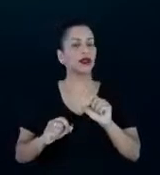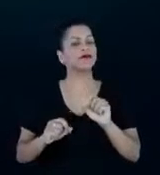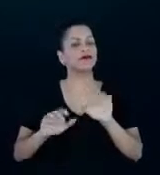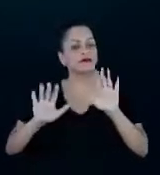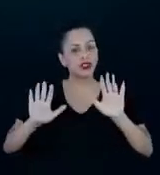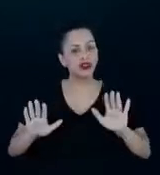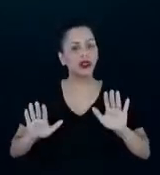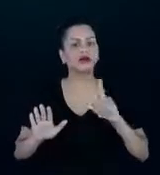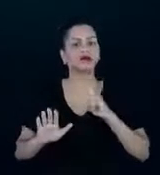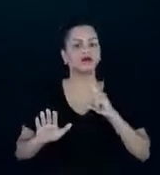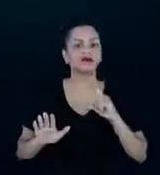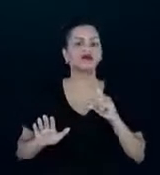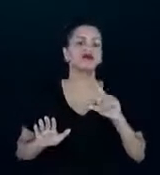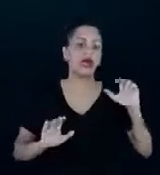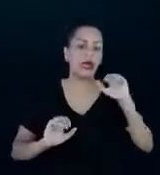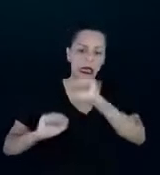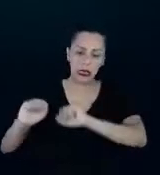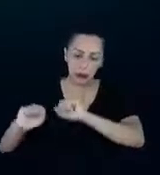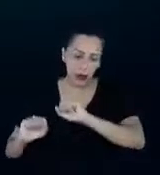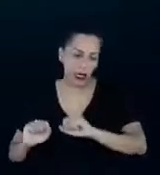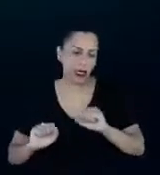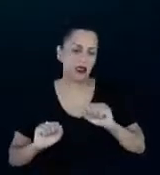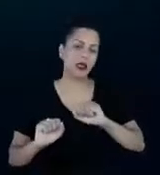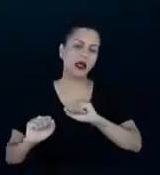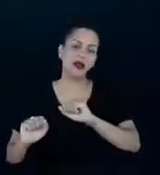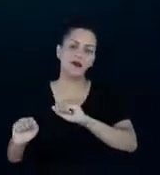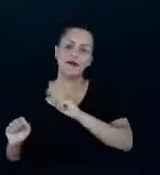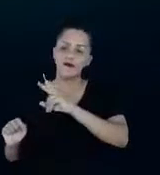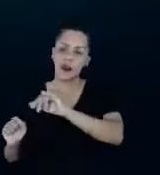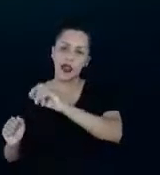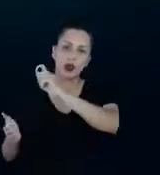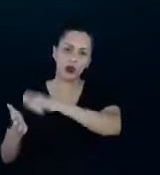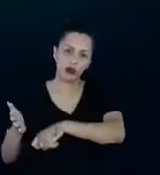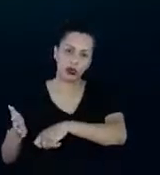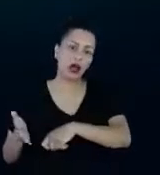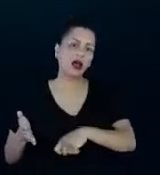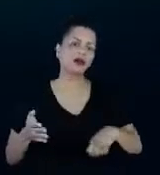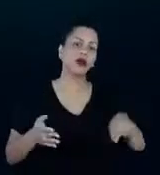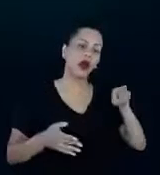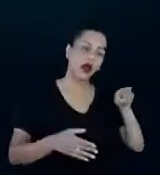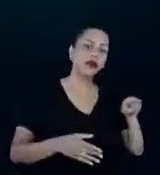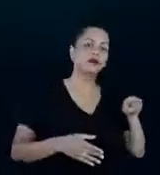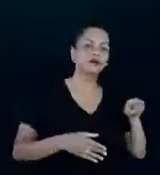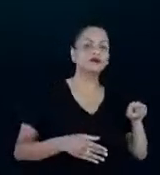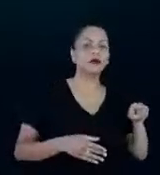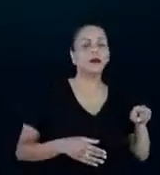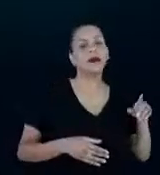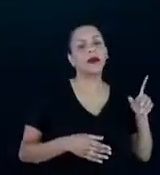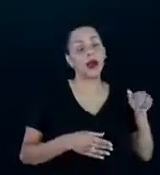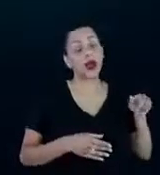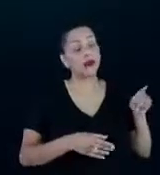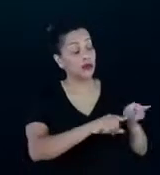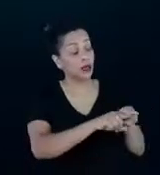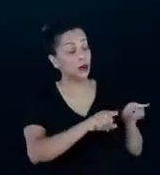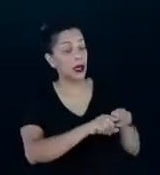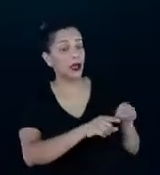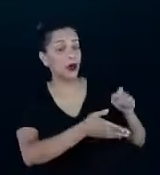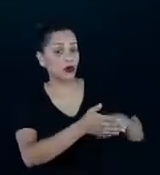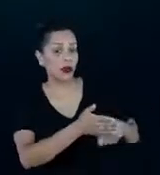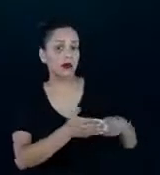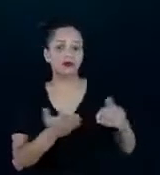as partes negociem entre si, caso a caso. Vai ser caso em que é interessante ser da própria contratante, e tem